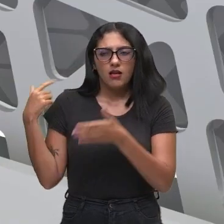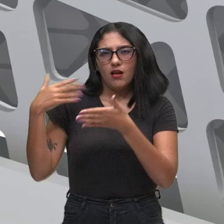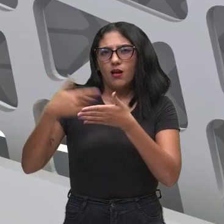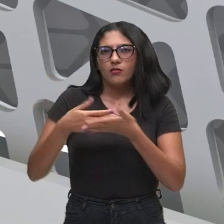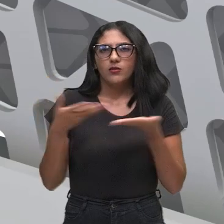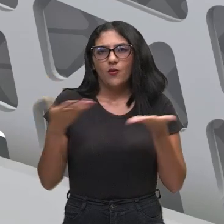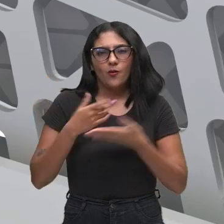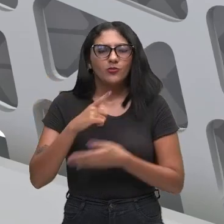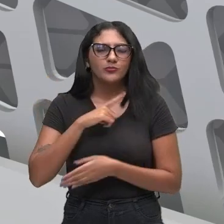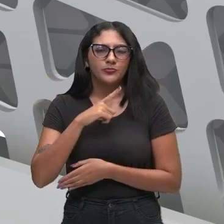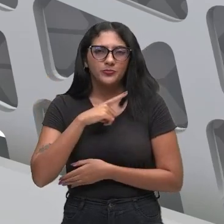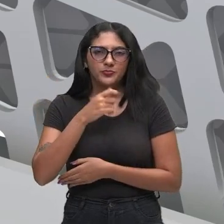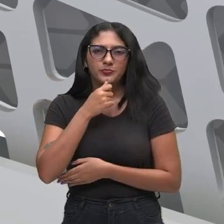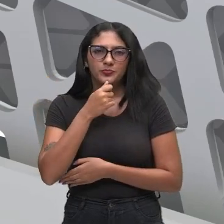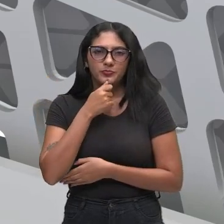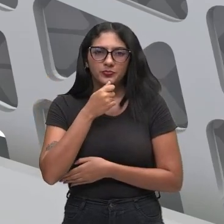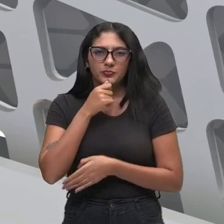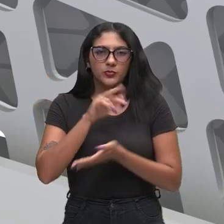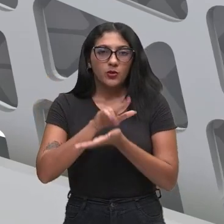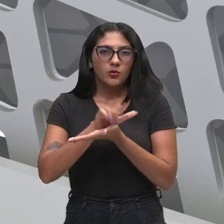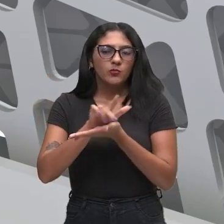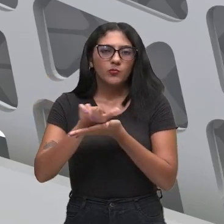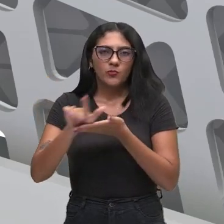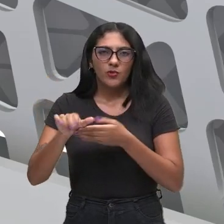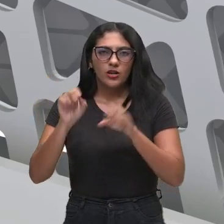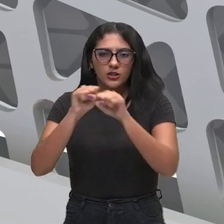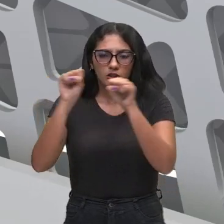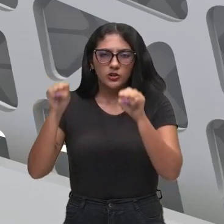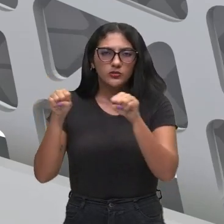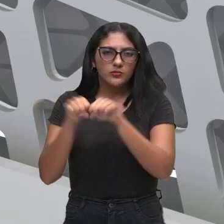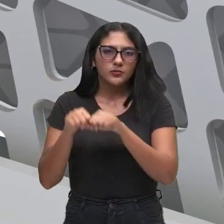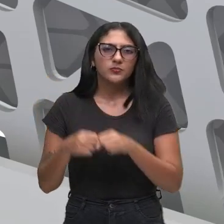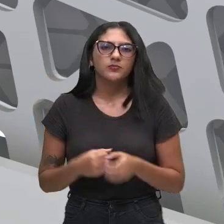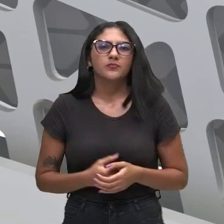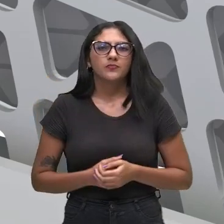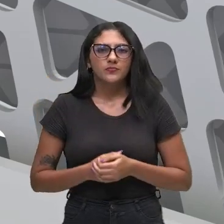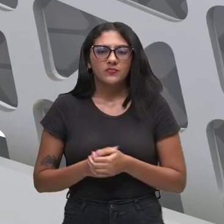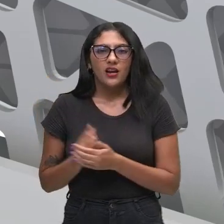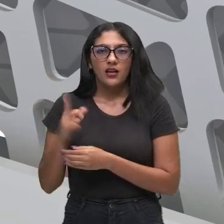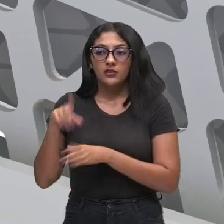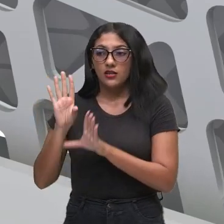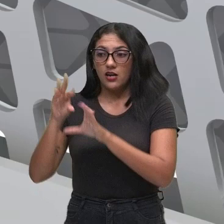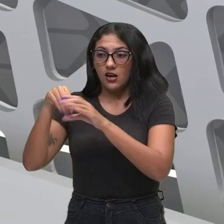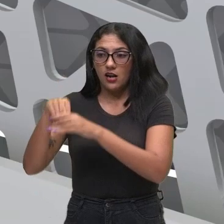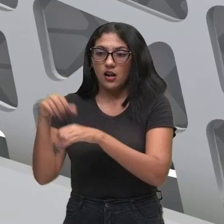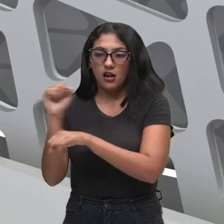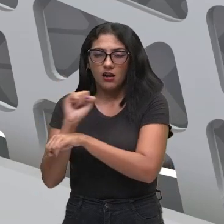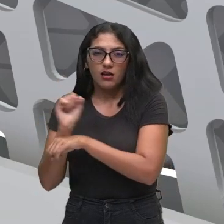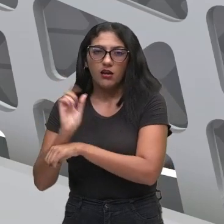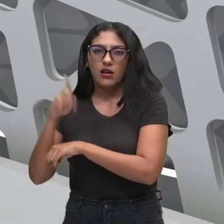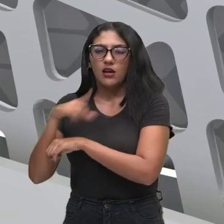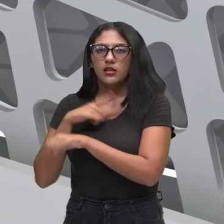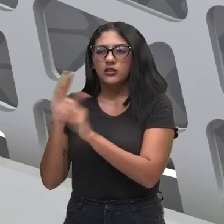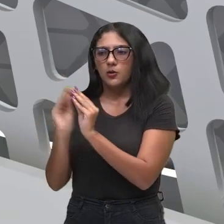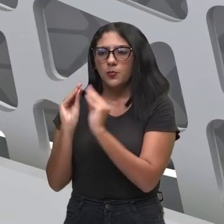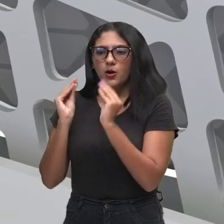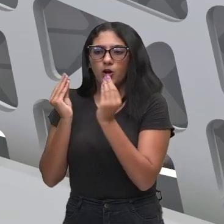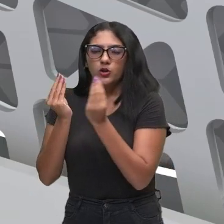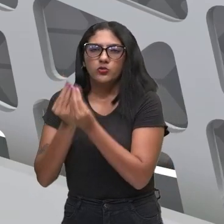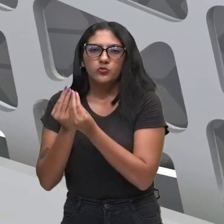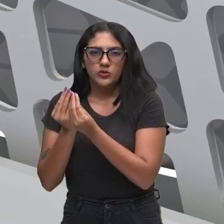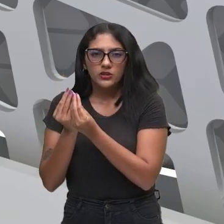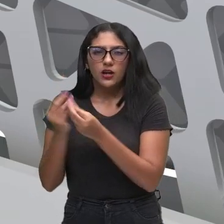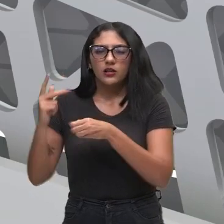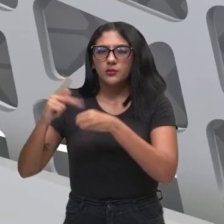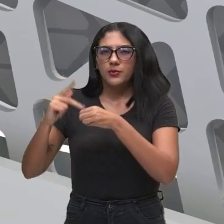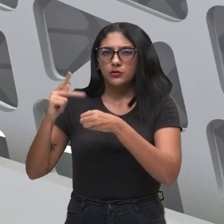hoje, grandes máquinas, né, e aqueles motores, né, eles têm aí um tipo de